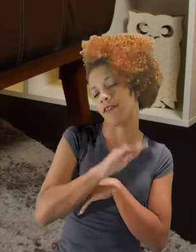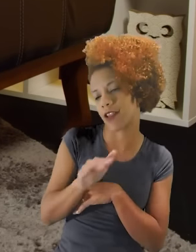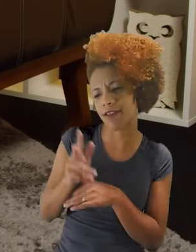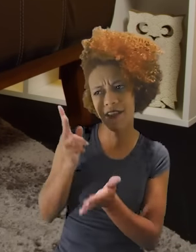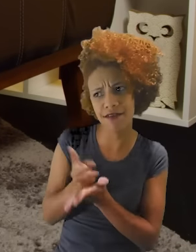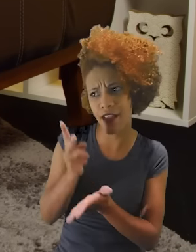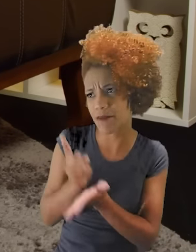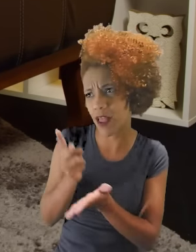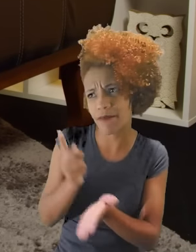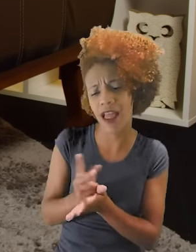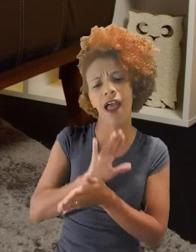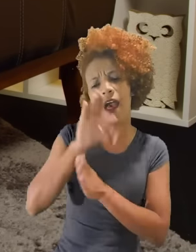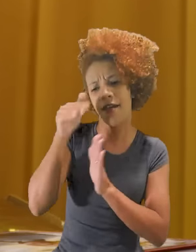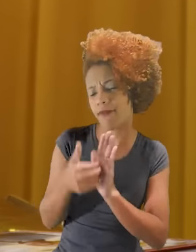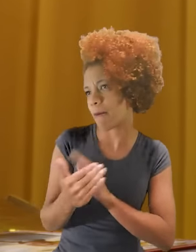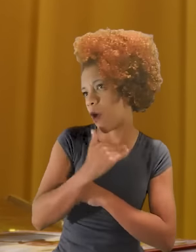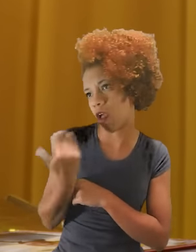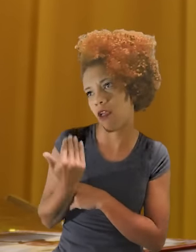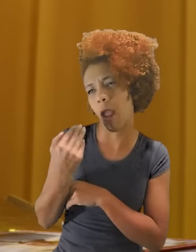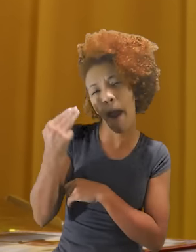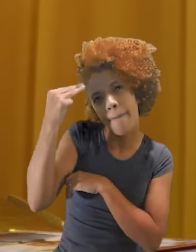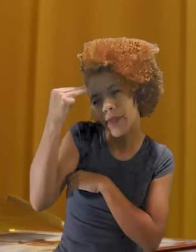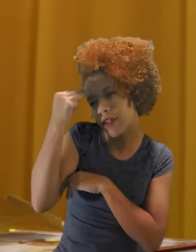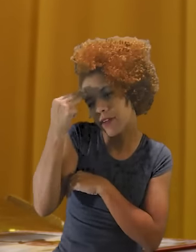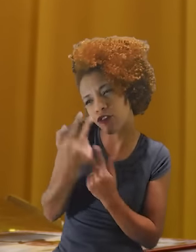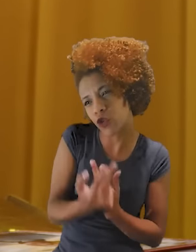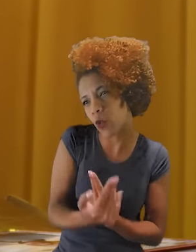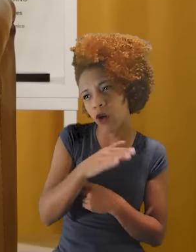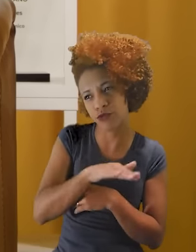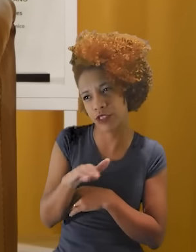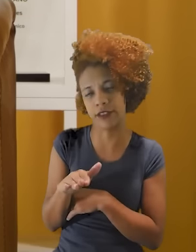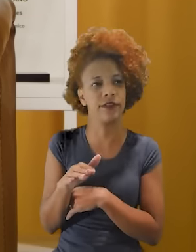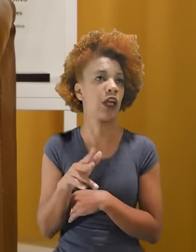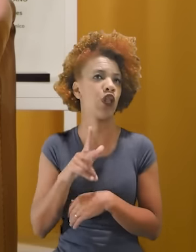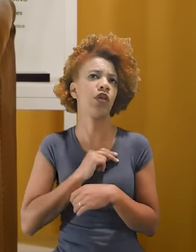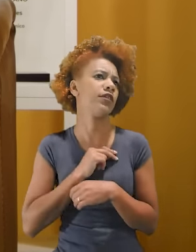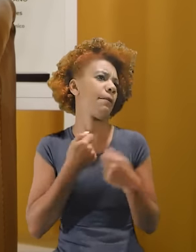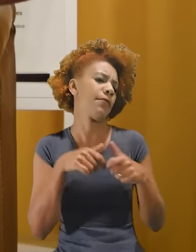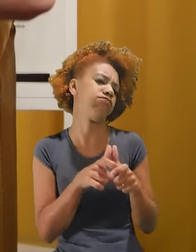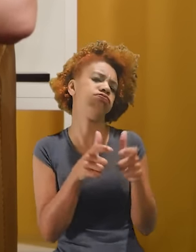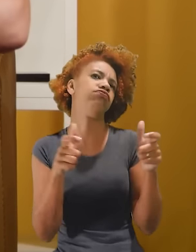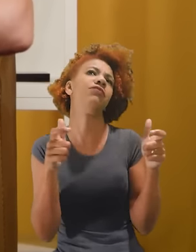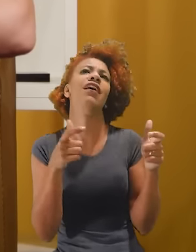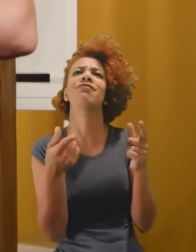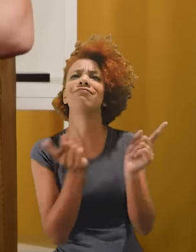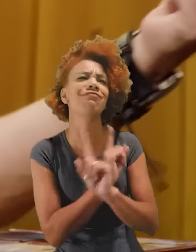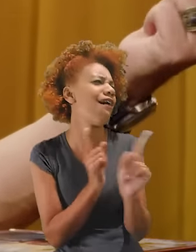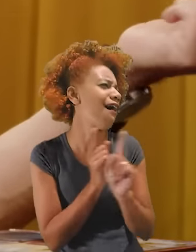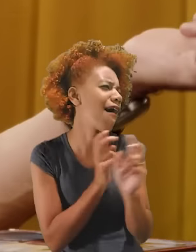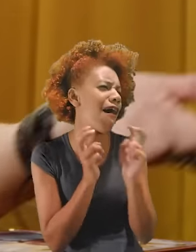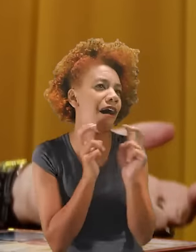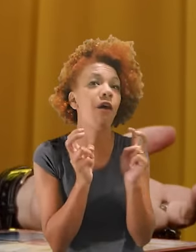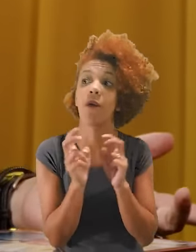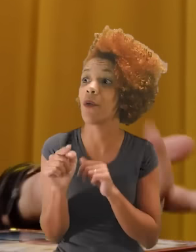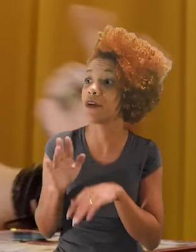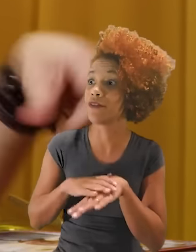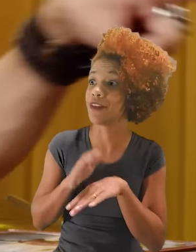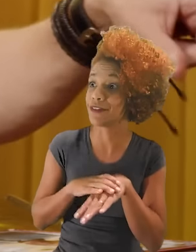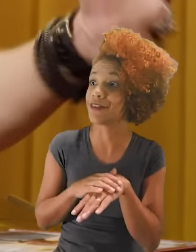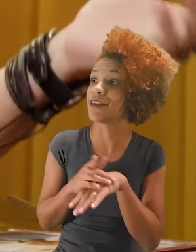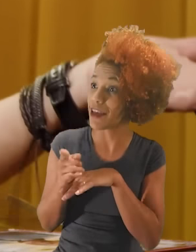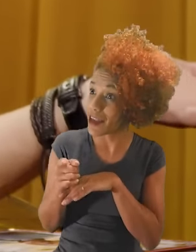ele sempre foi uma criança, cara. A mentalidade dele era uma mentalidade de criança. Imagina no negócio, temos, cara, que expandir. Não, vamos! É, assim. Pior que ele fazia mesmo.